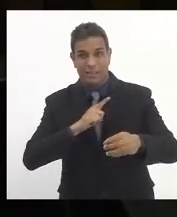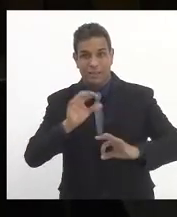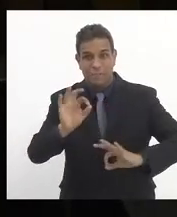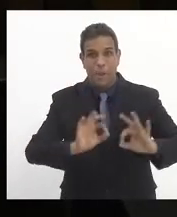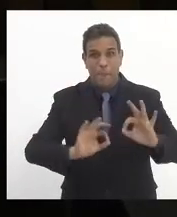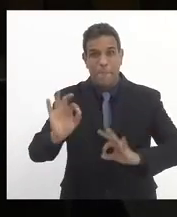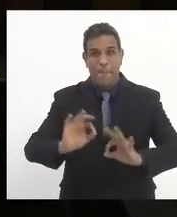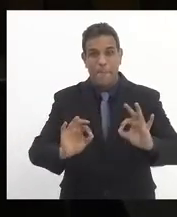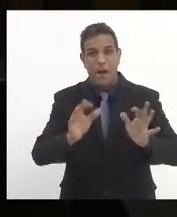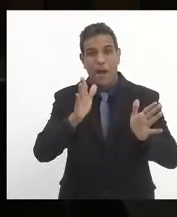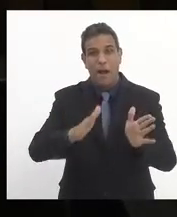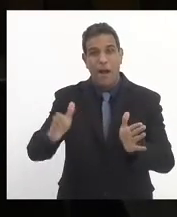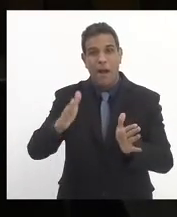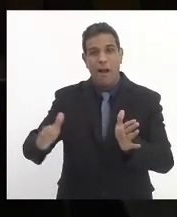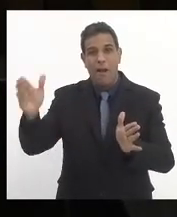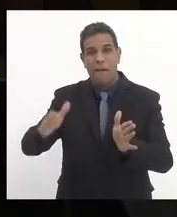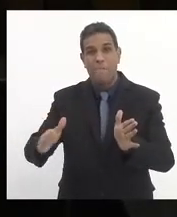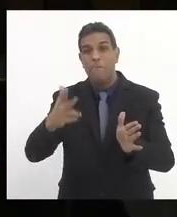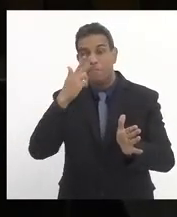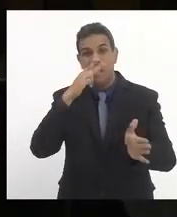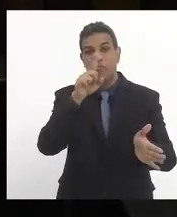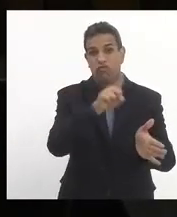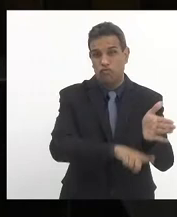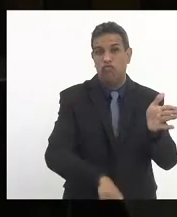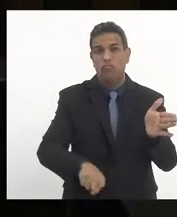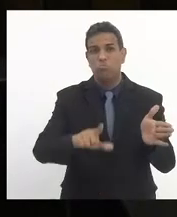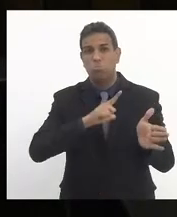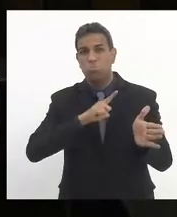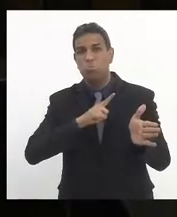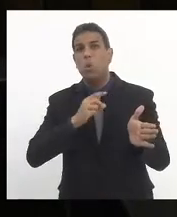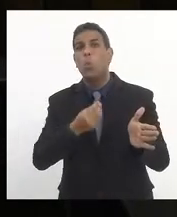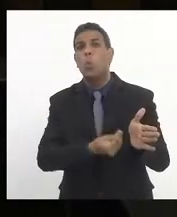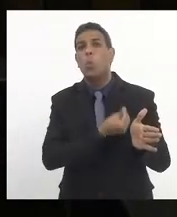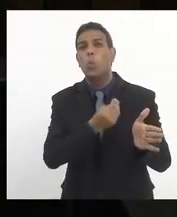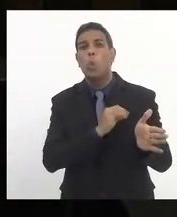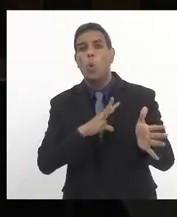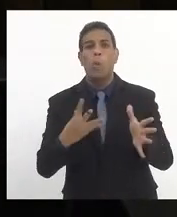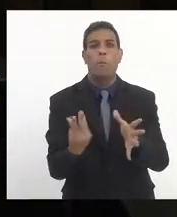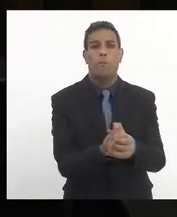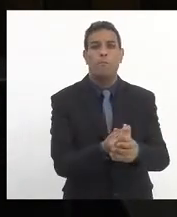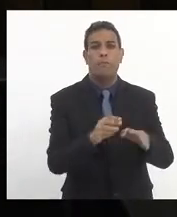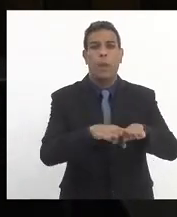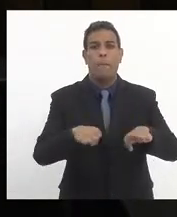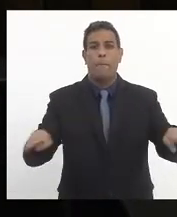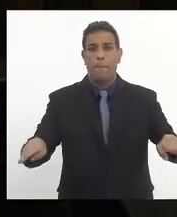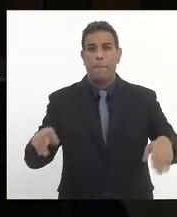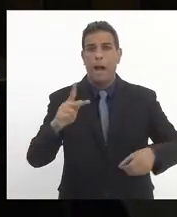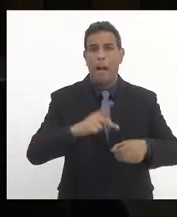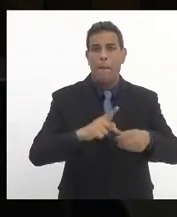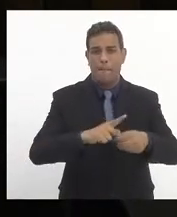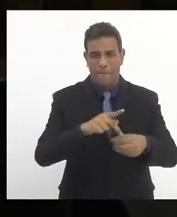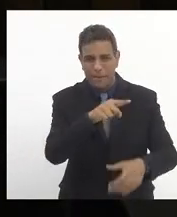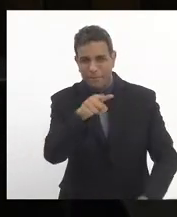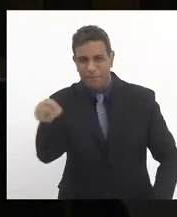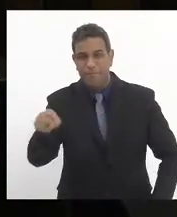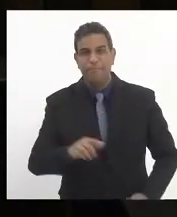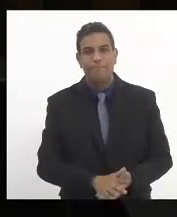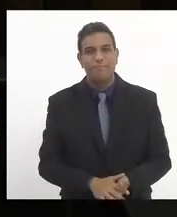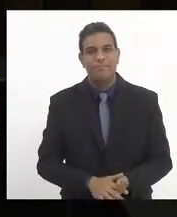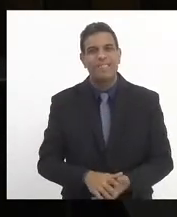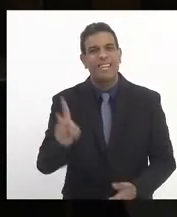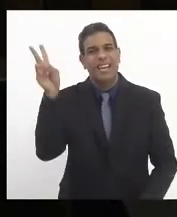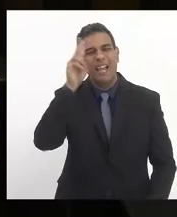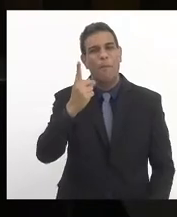operação, é abatido também da participação especial. Aquele